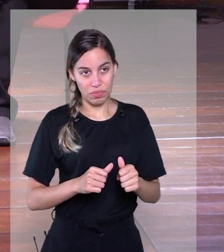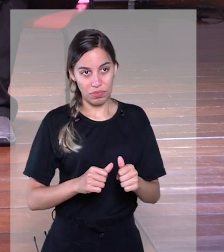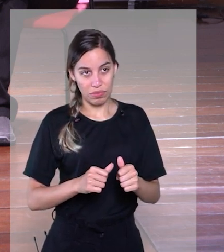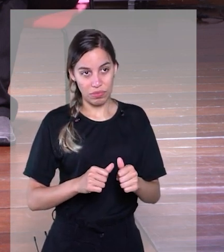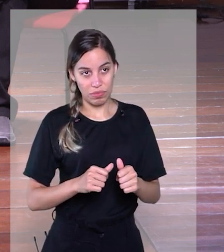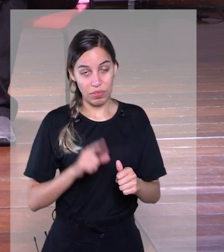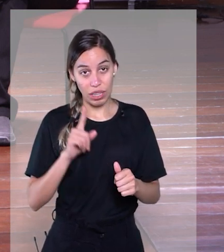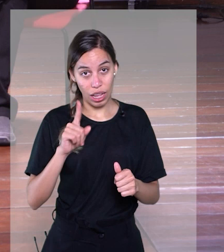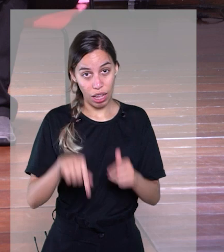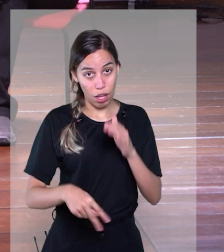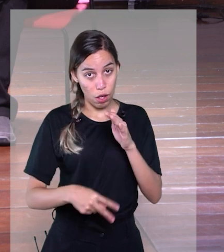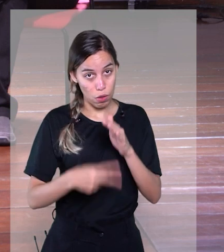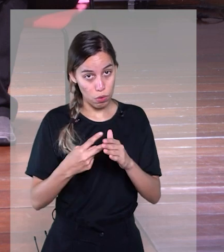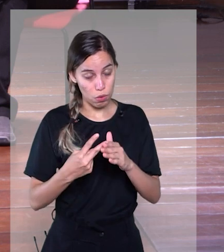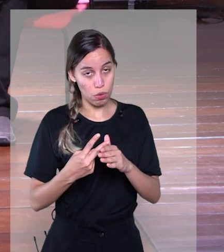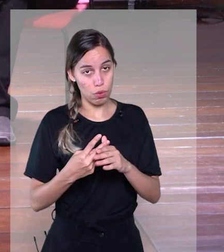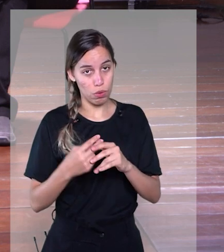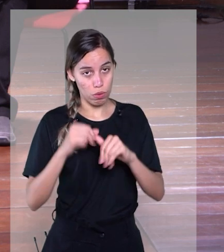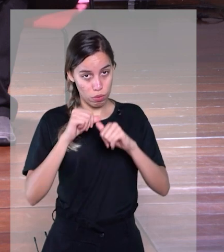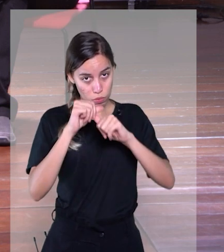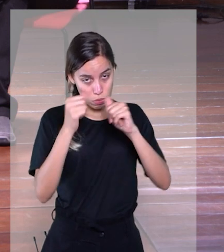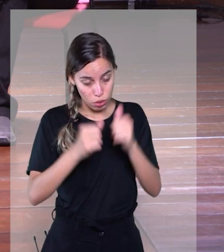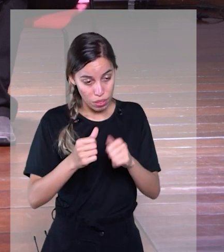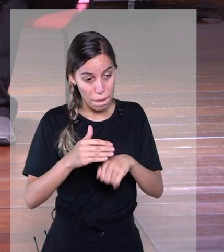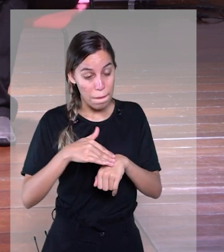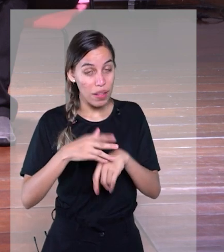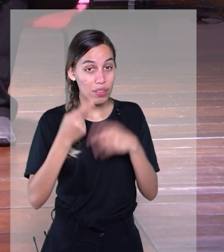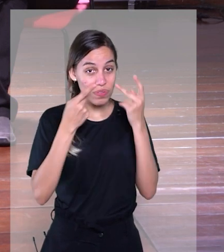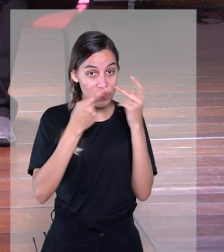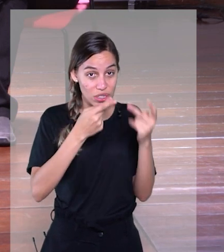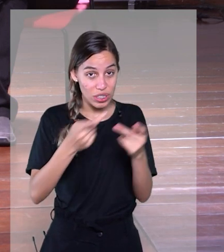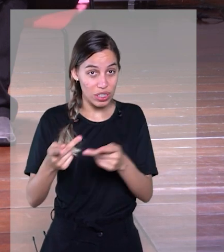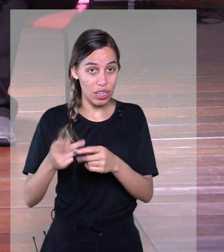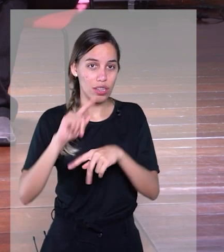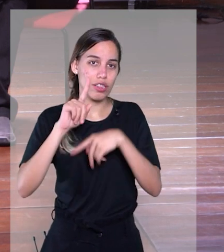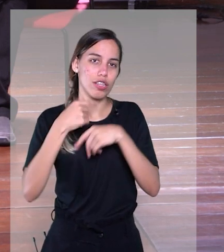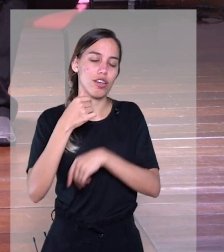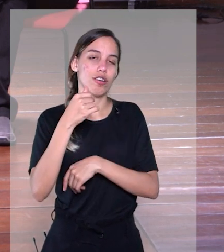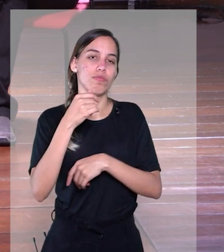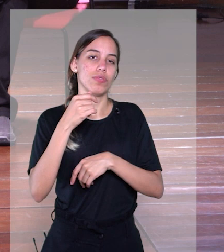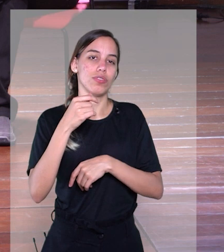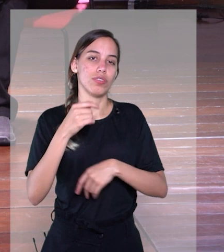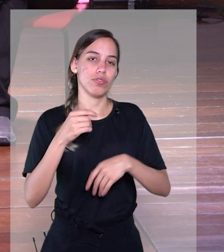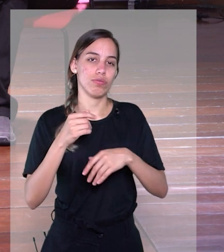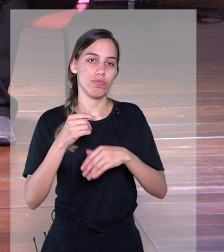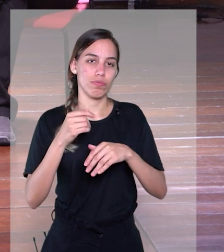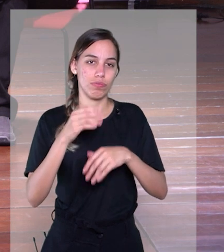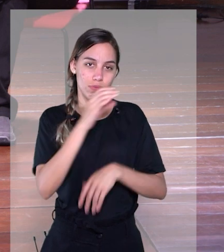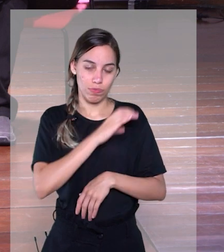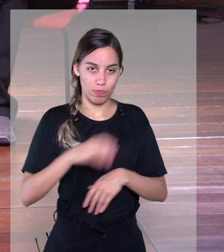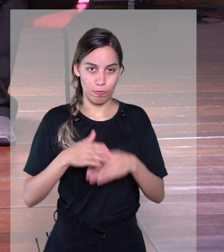é o segundo monumento, digamos, por assim dizer, né, mais visitado do Rio de Janeiro depois do Cristo Redentor. E a